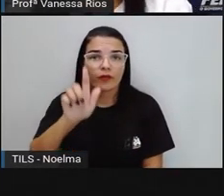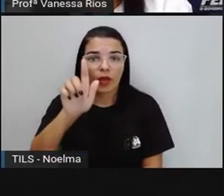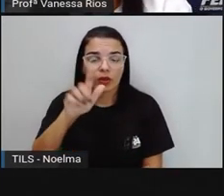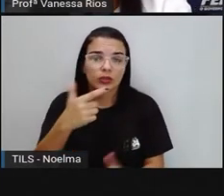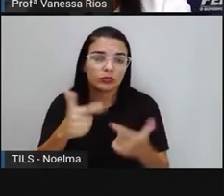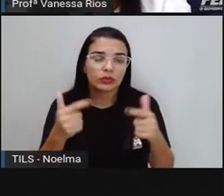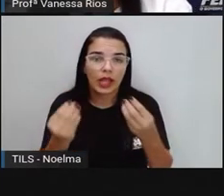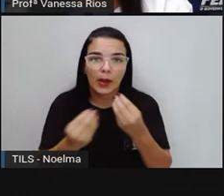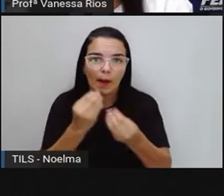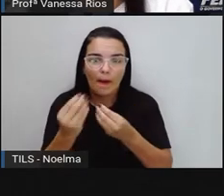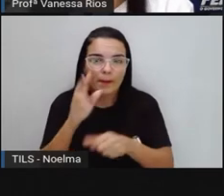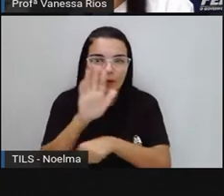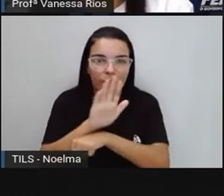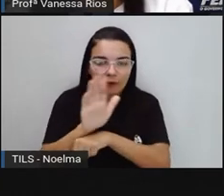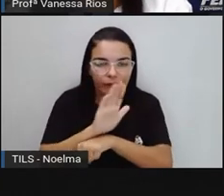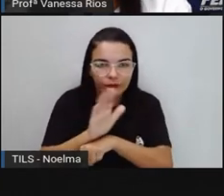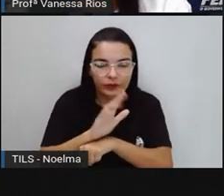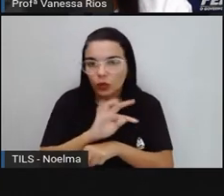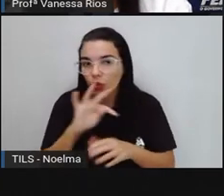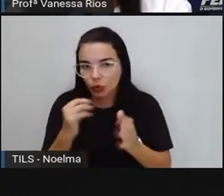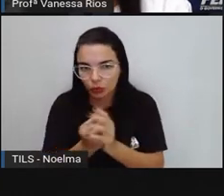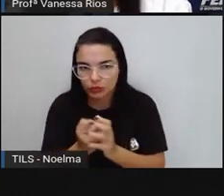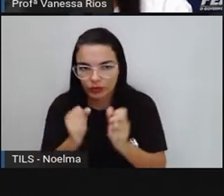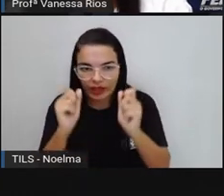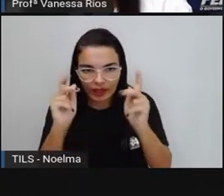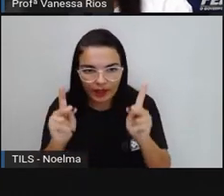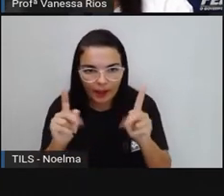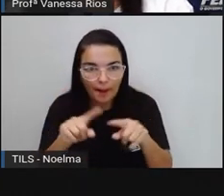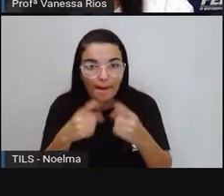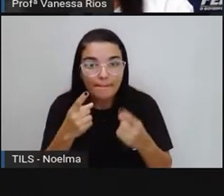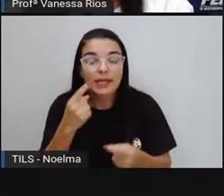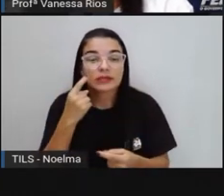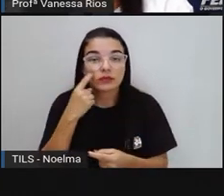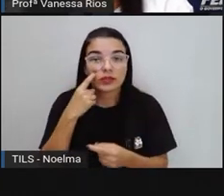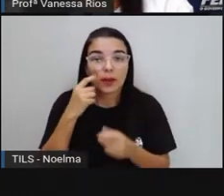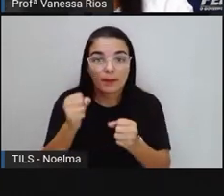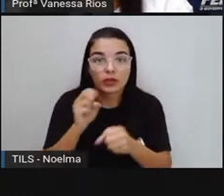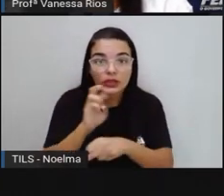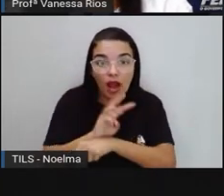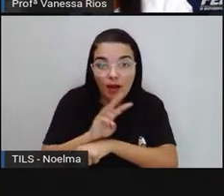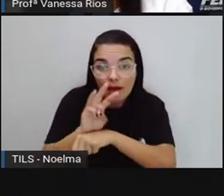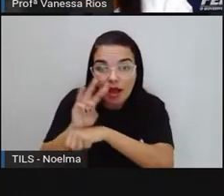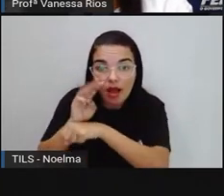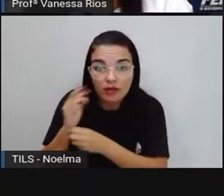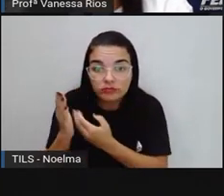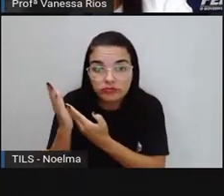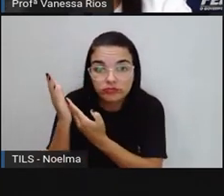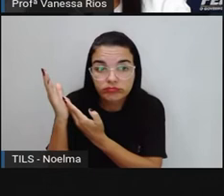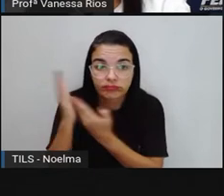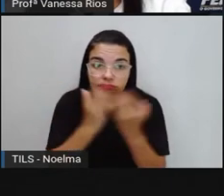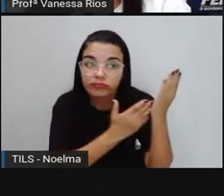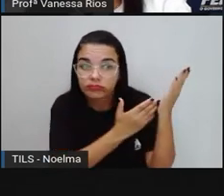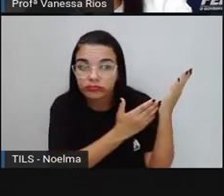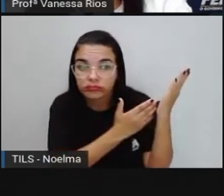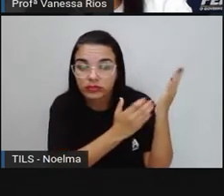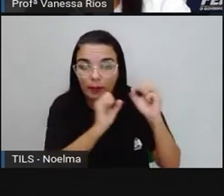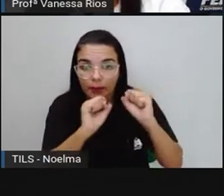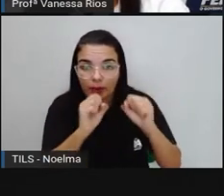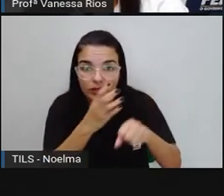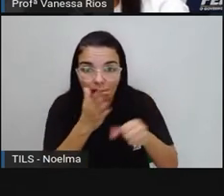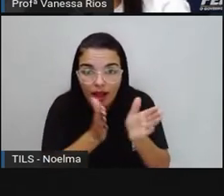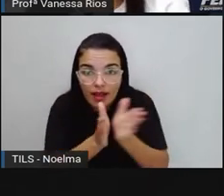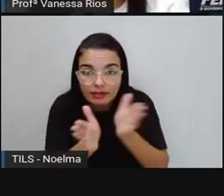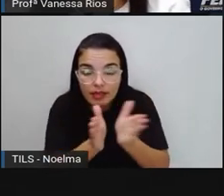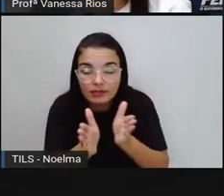não vai poder, né, passar o vídeo todo. Mas aí tá o endereço, né, eletrônico, onde você pode